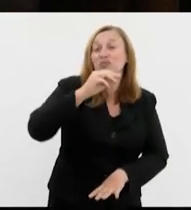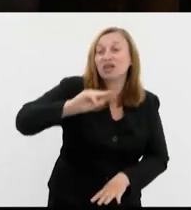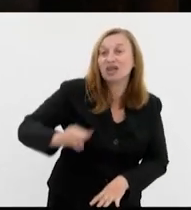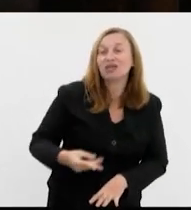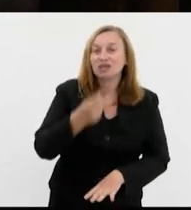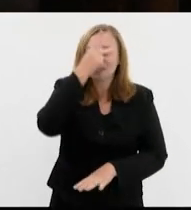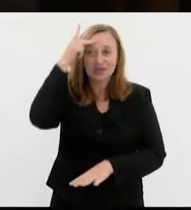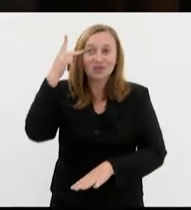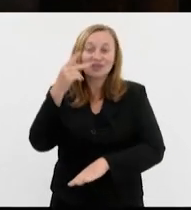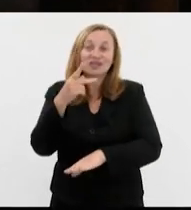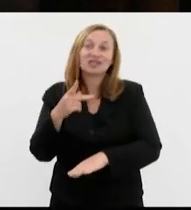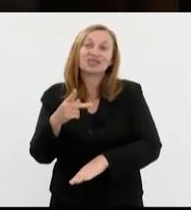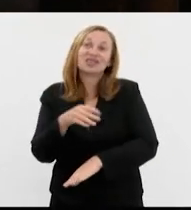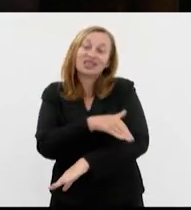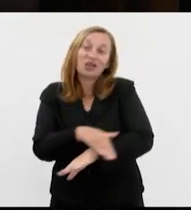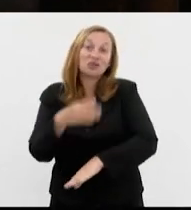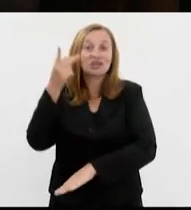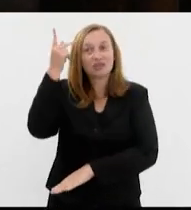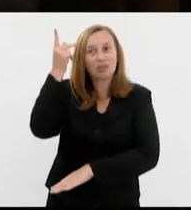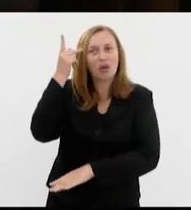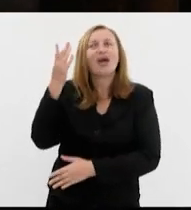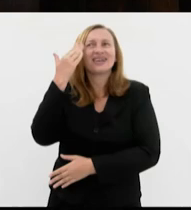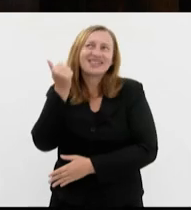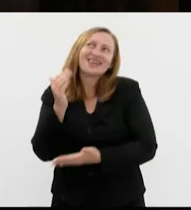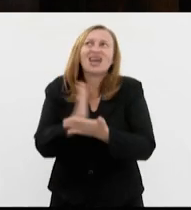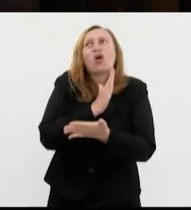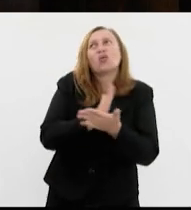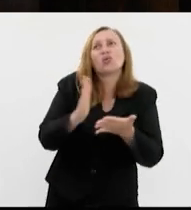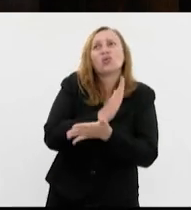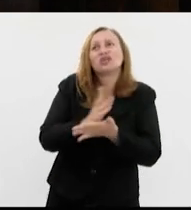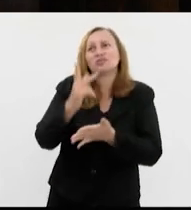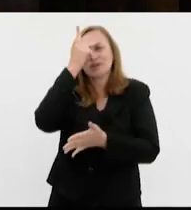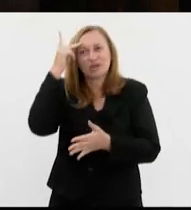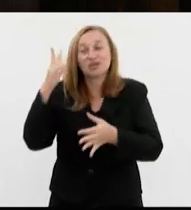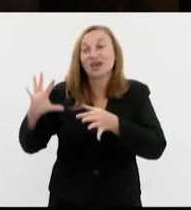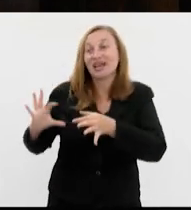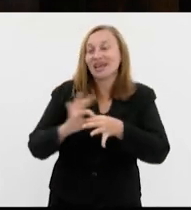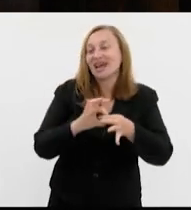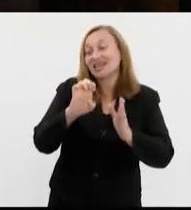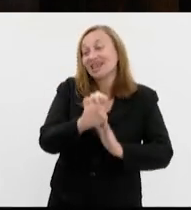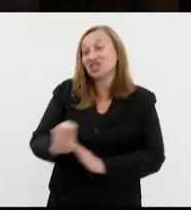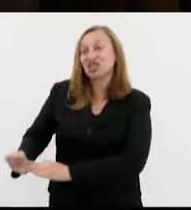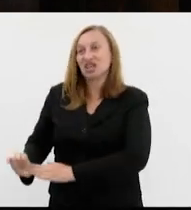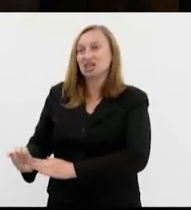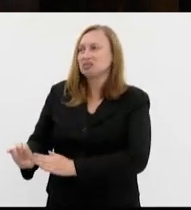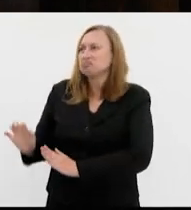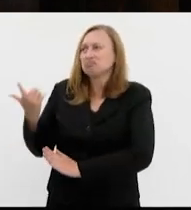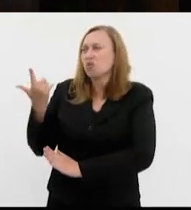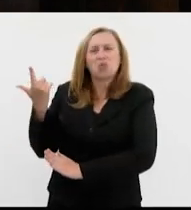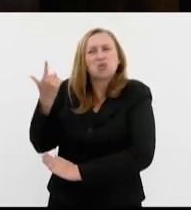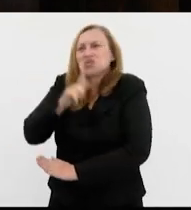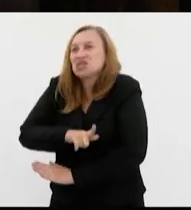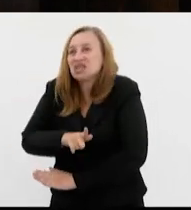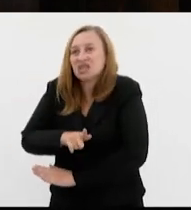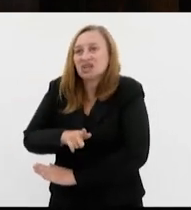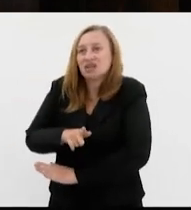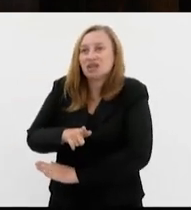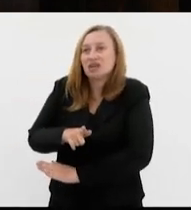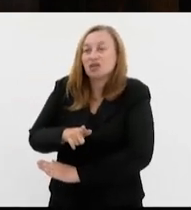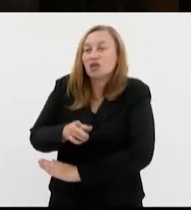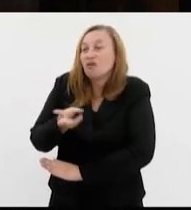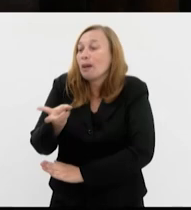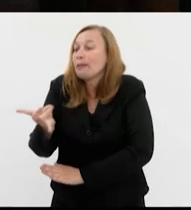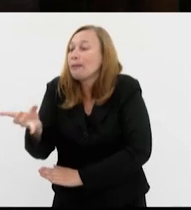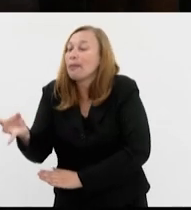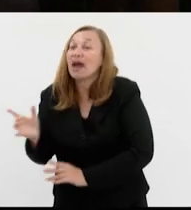na Paulista. Sei que algumas pessoas que são ligadas hoje à esquerda não conseguiram fazer essa mesma contagem